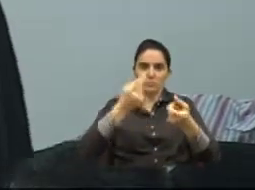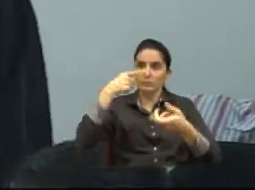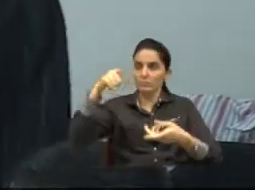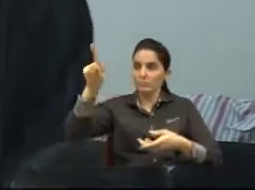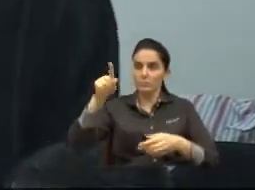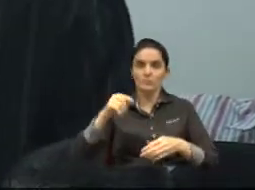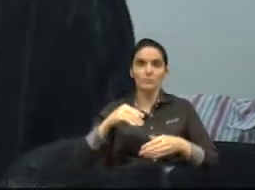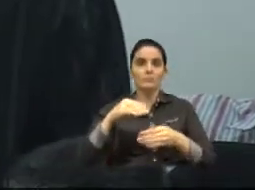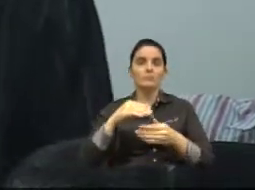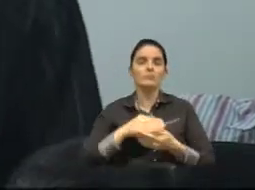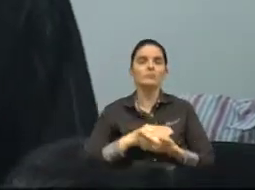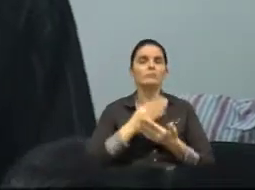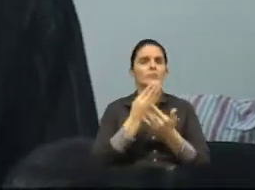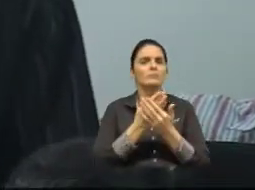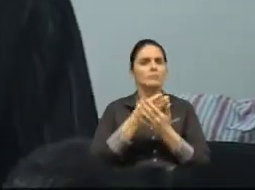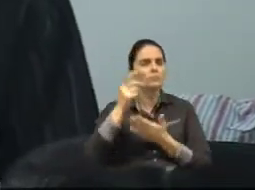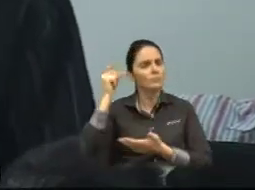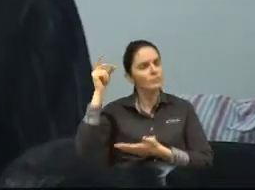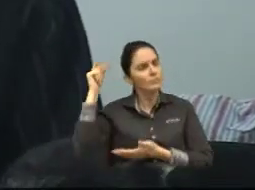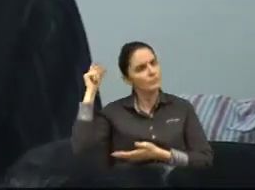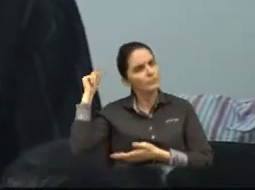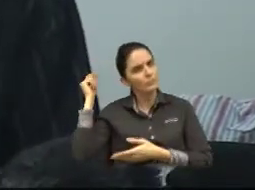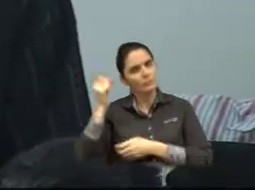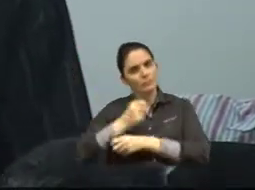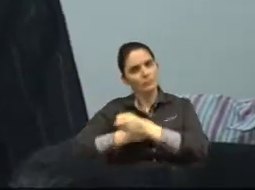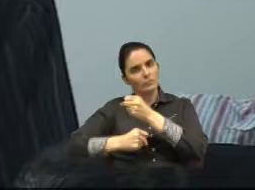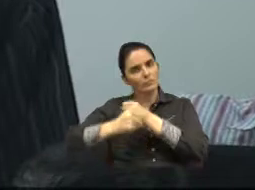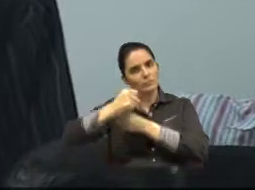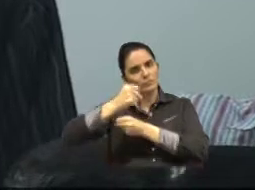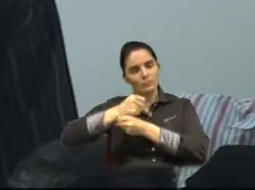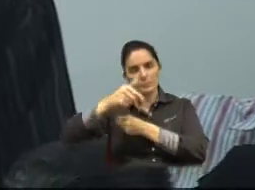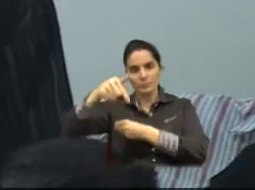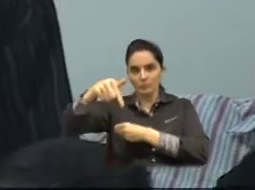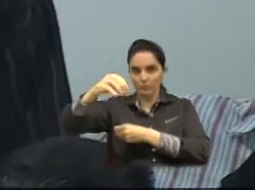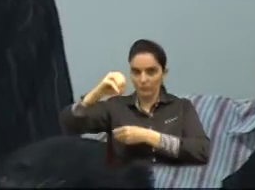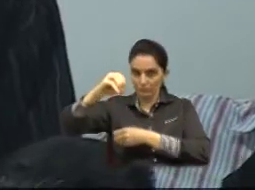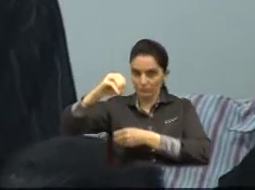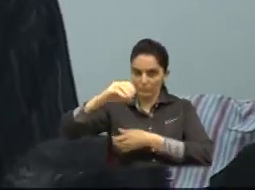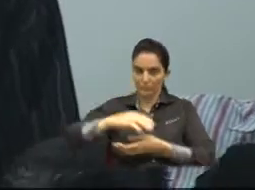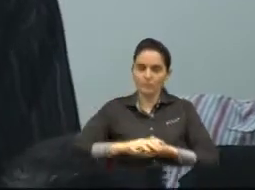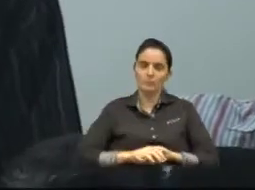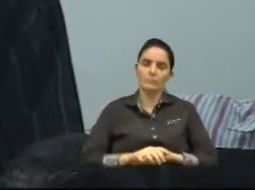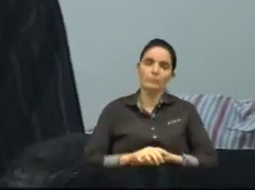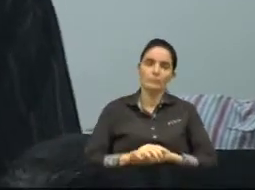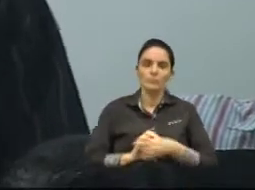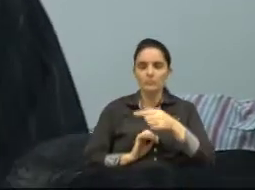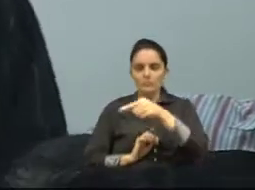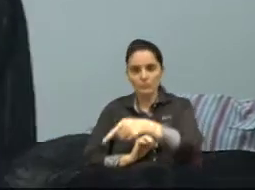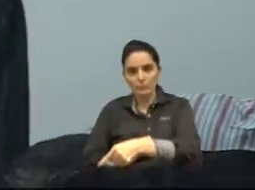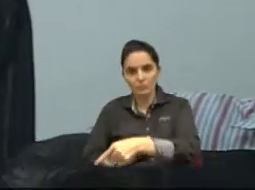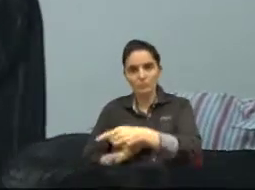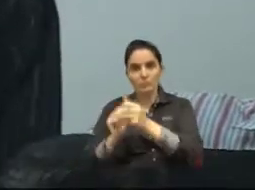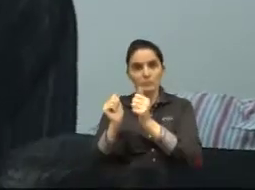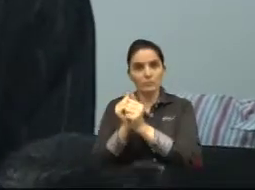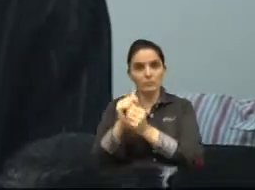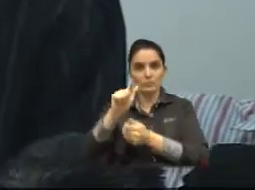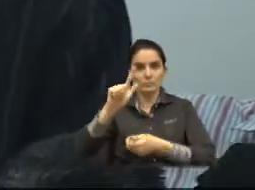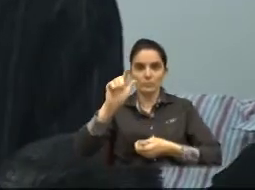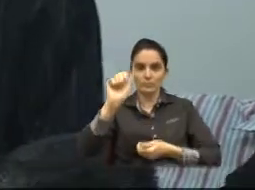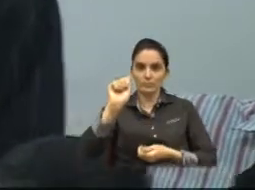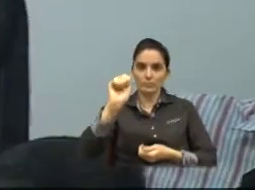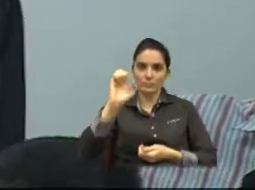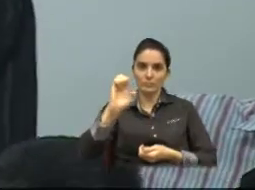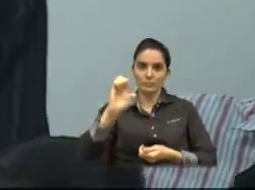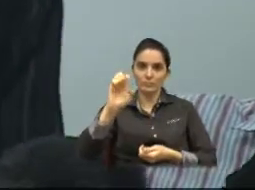Beatriz? Então, faz tempo isso, nos anos 70. Aí é ele, o Laércio Gonçalves, da